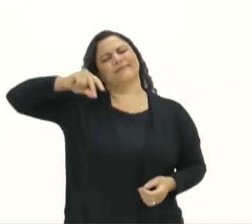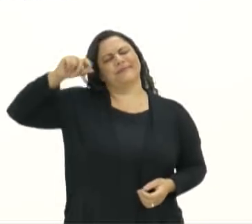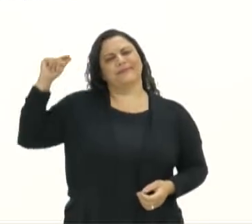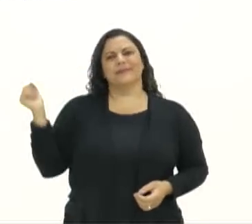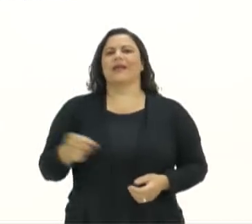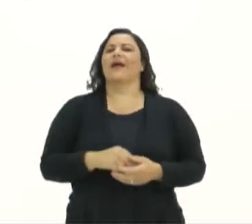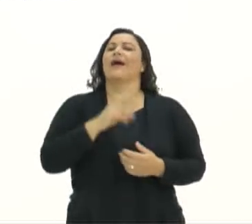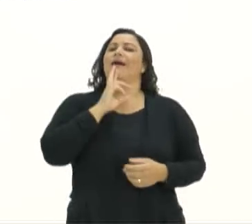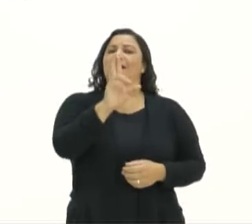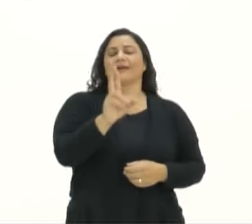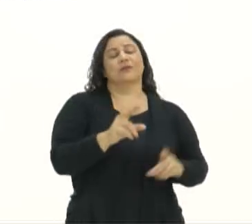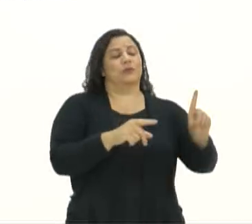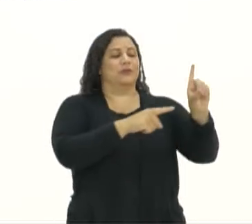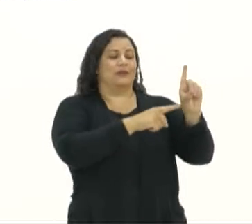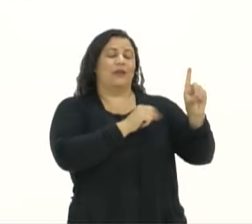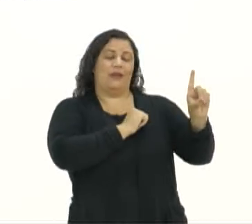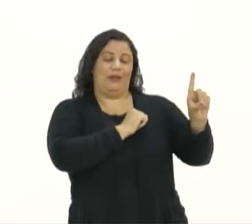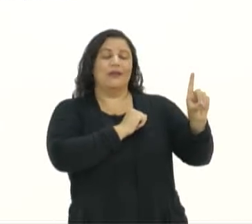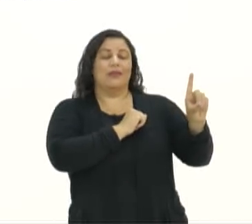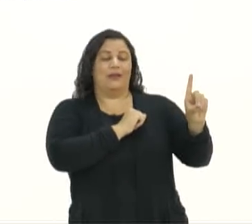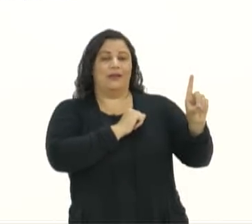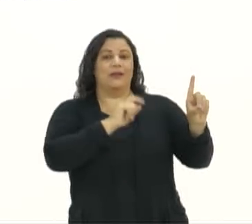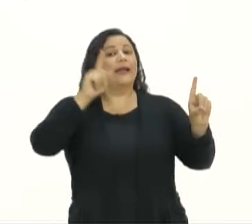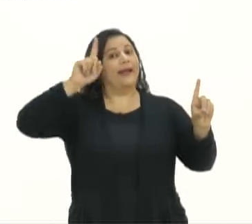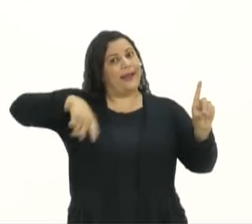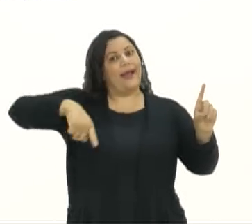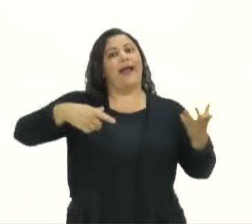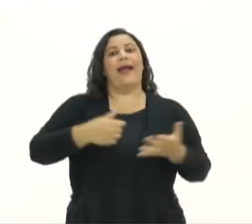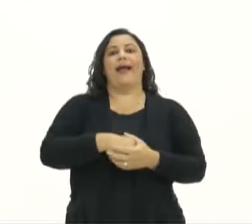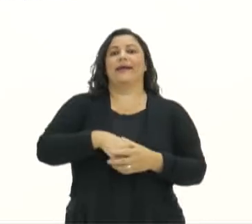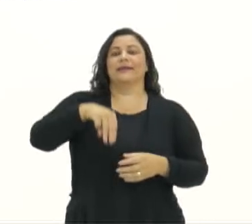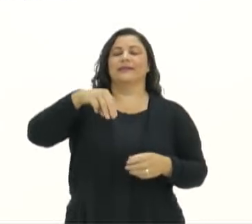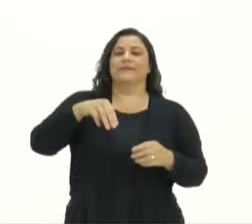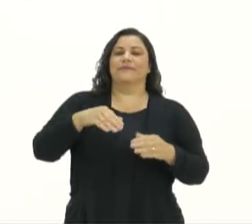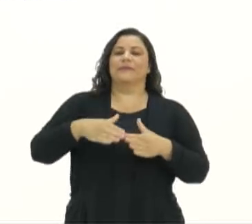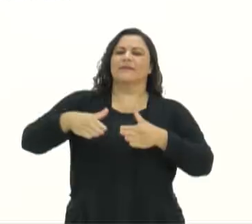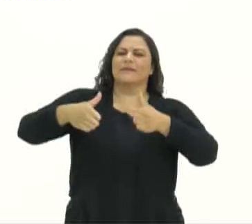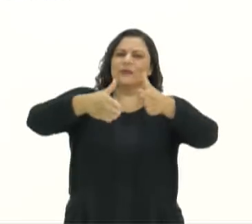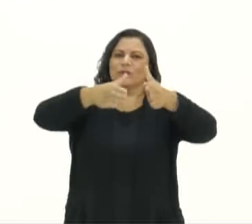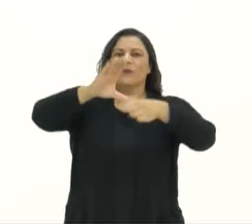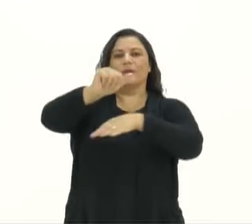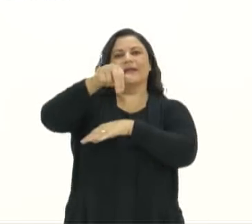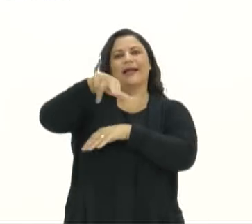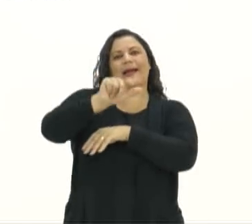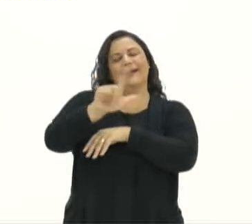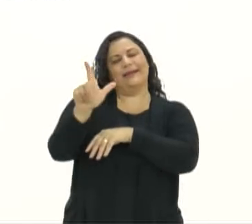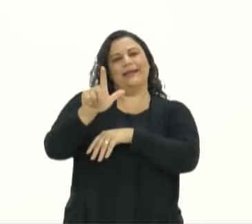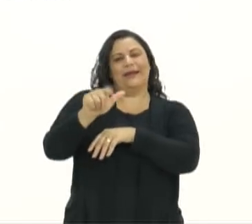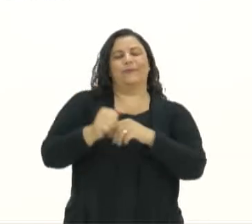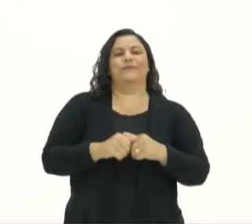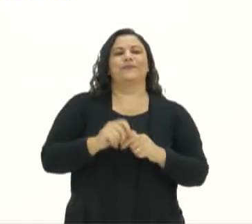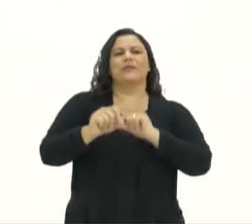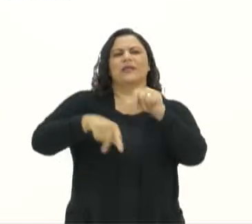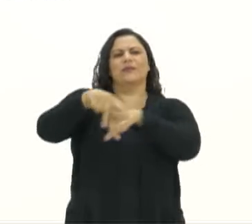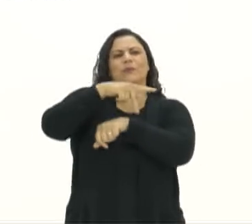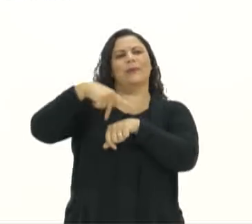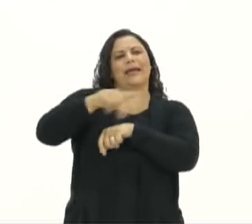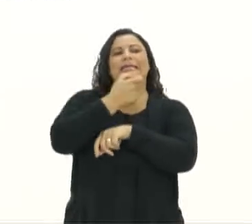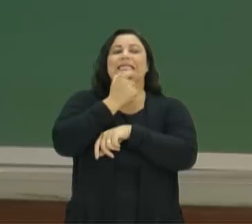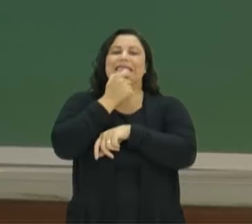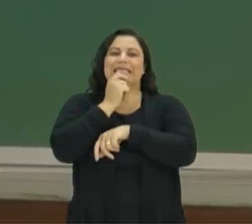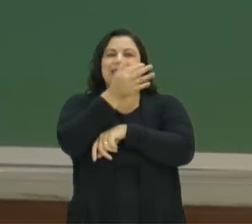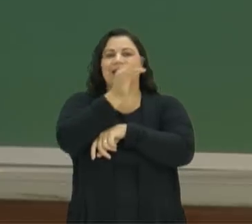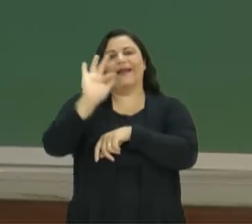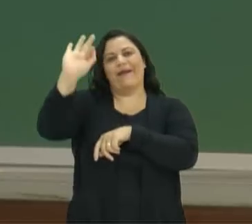mais antigas provas da natação em águas abertas, é a travessia do Canal da Mancha entre a Inglaterra e a França, né?